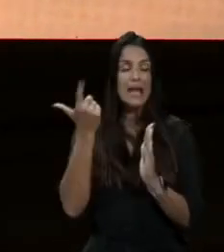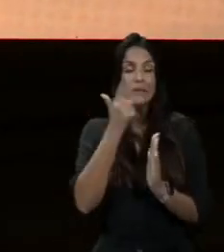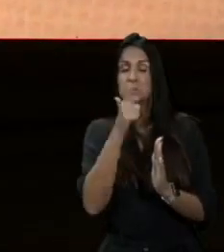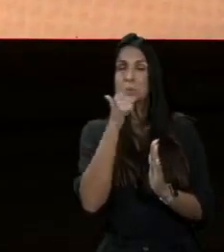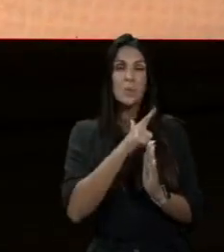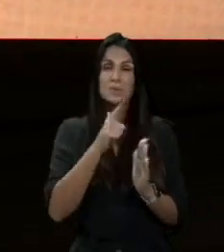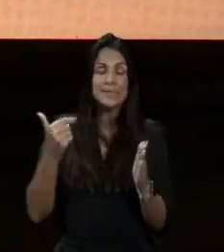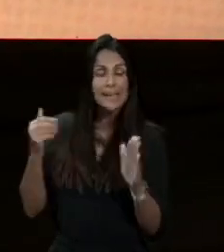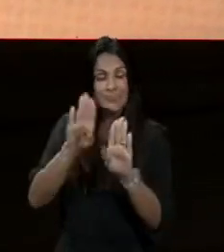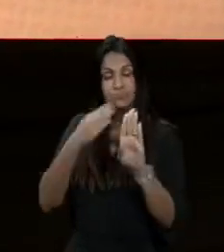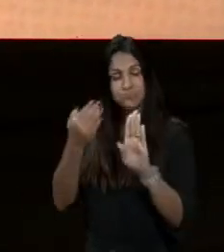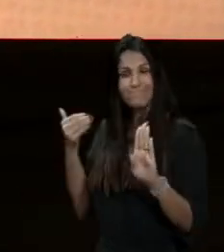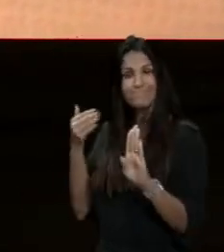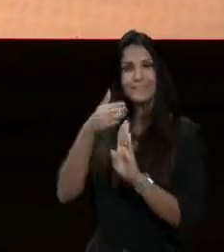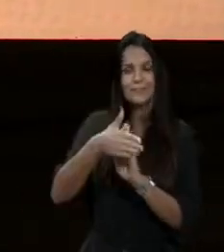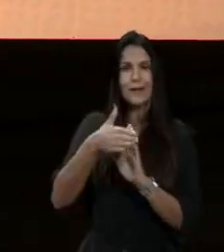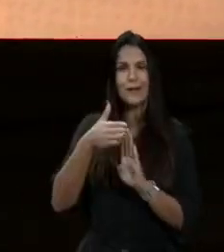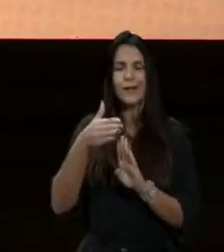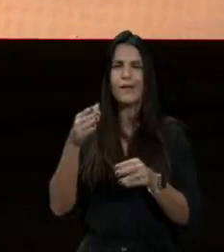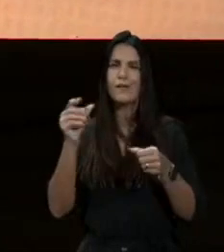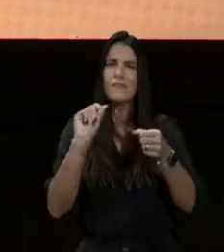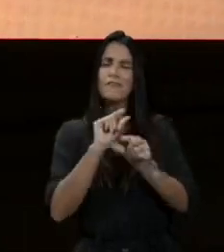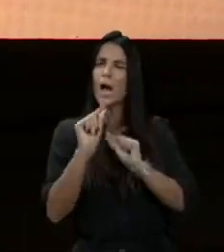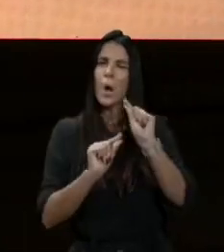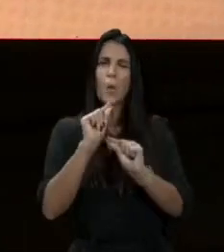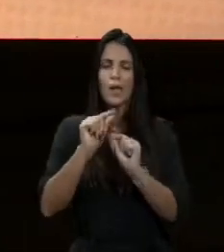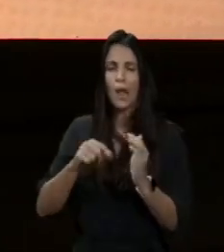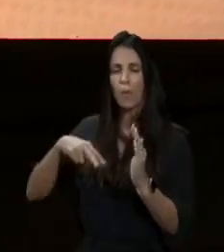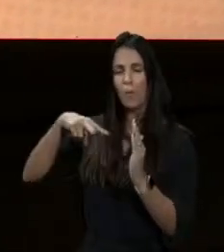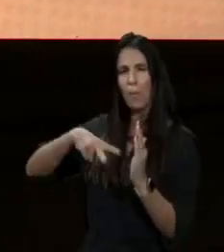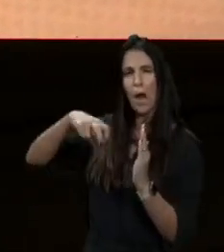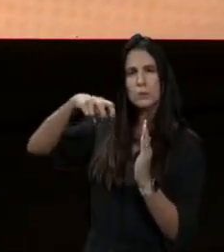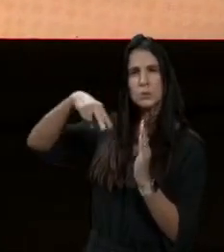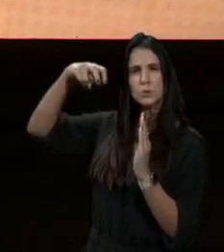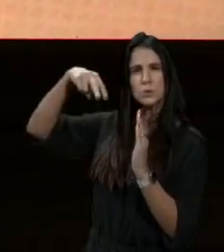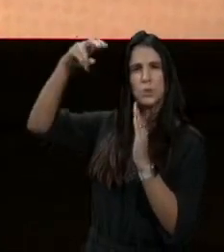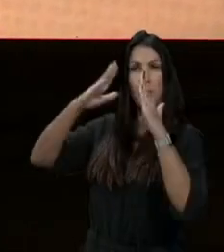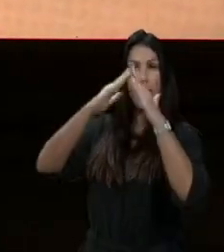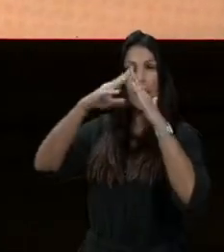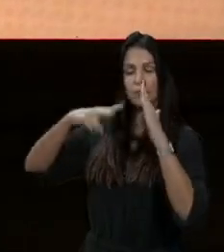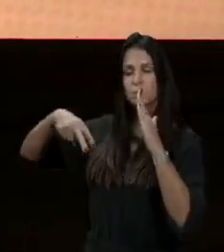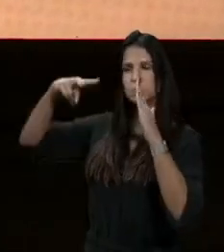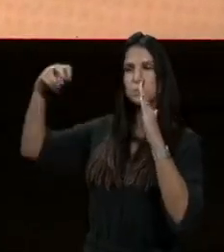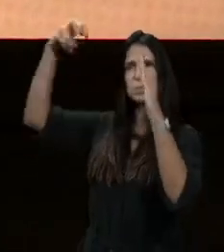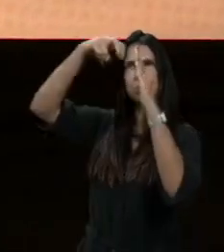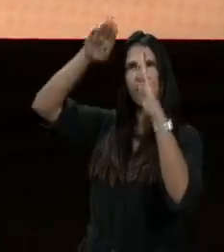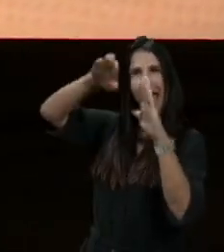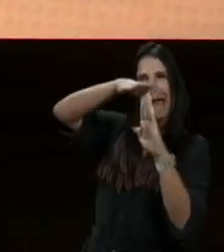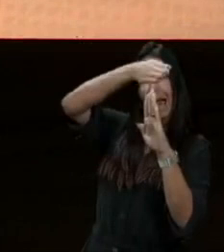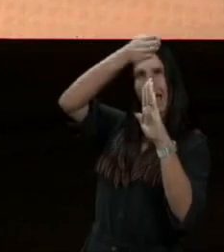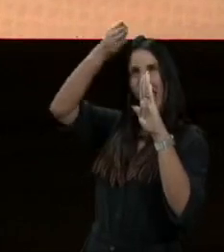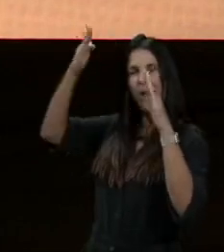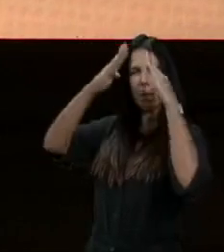entrar com paralítico o que eles fazem eles sobem no terraço da casa abrem o